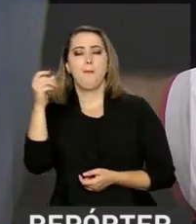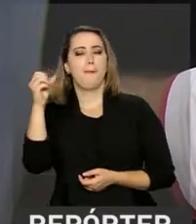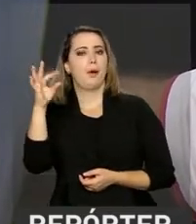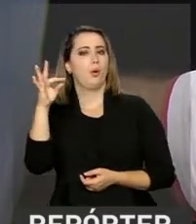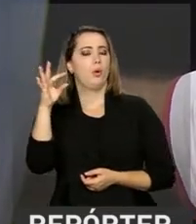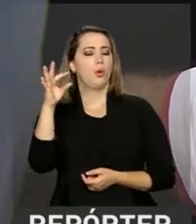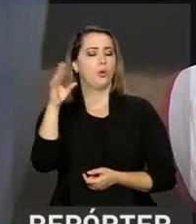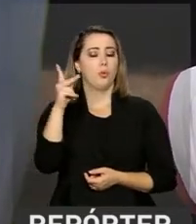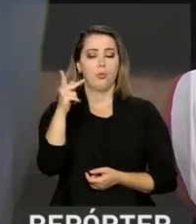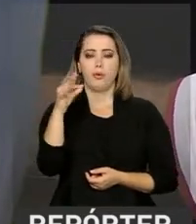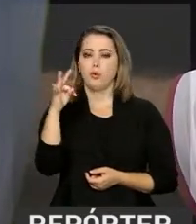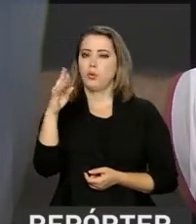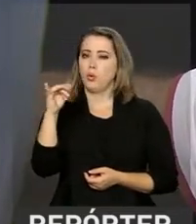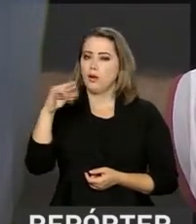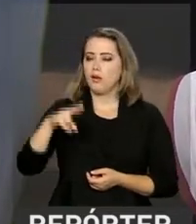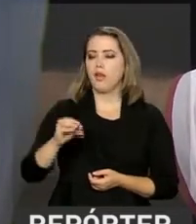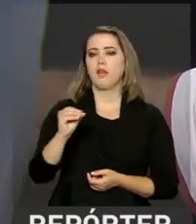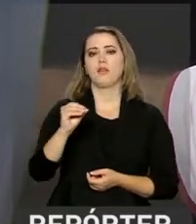Curitiba, Nordeste,